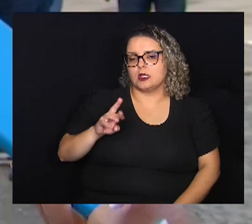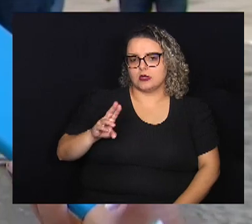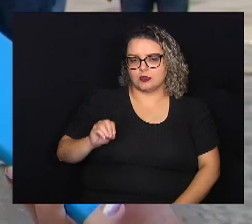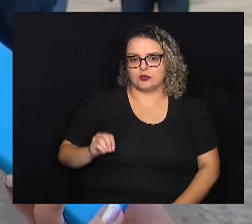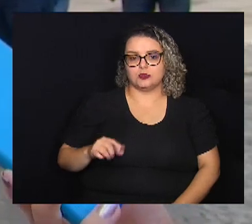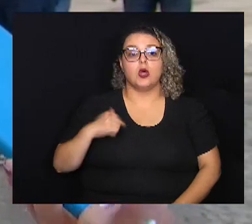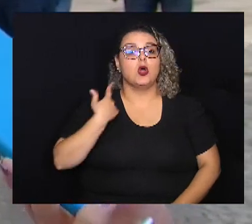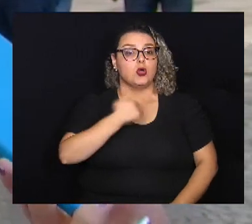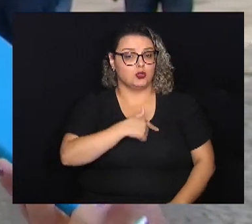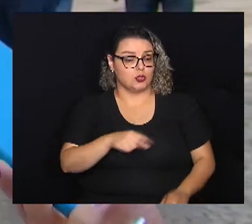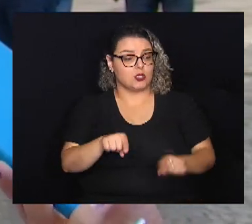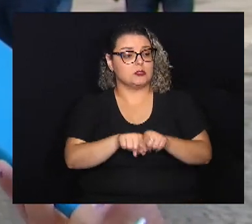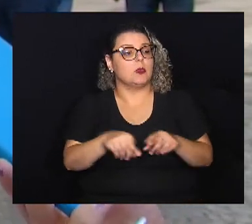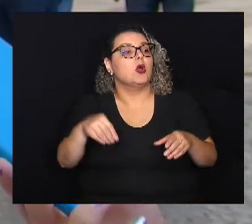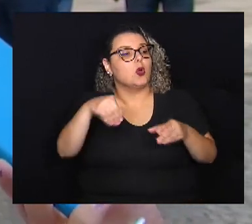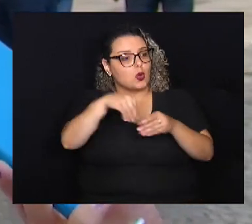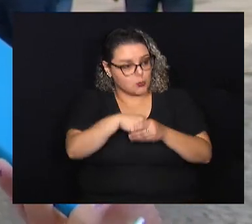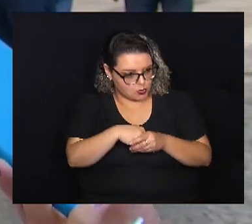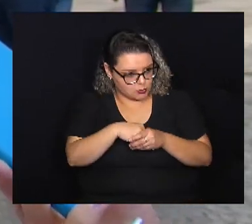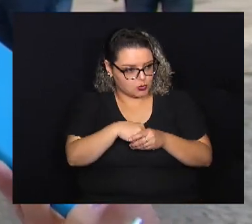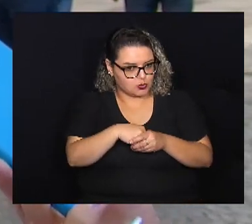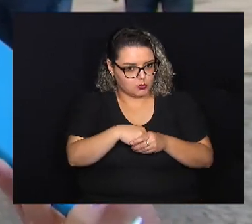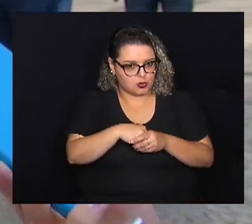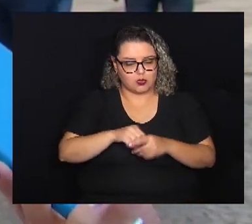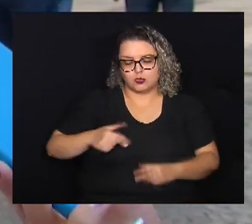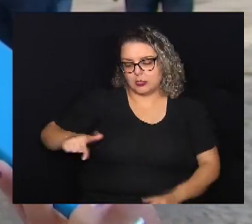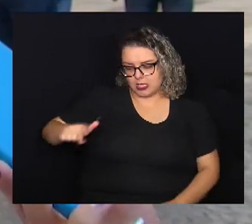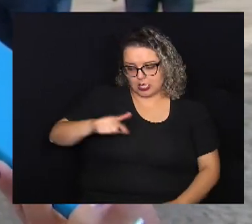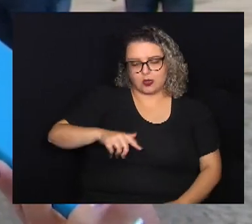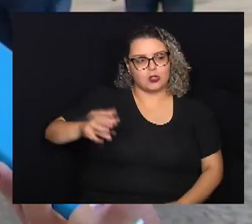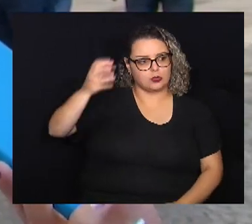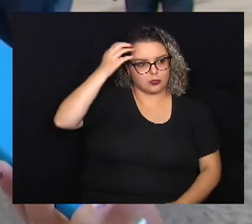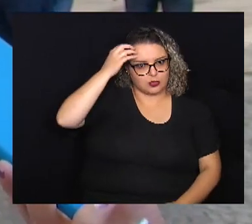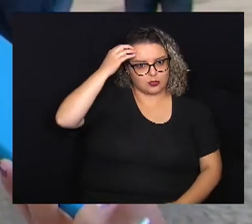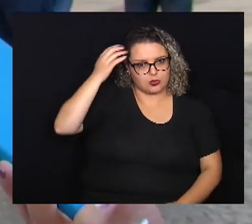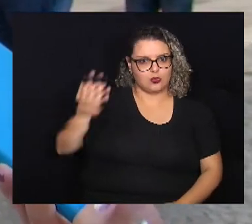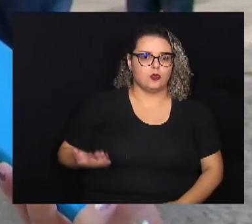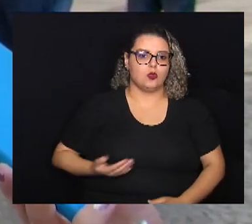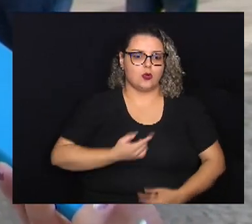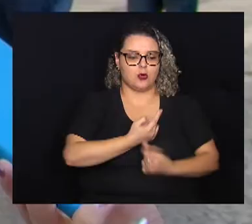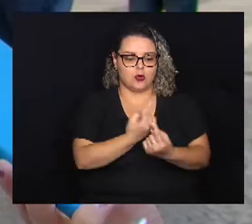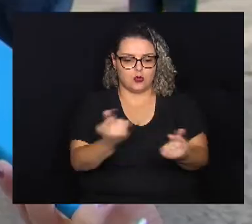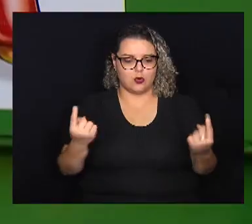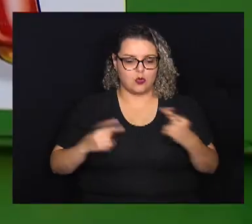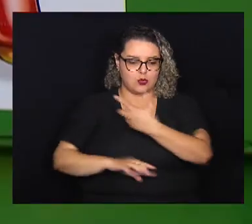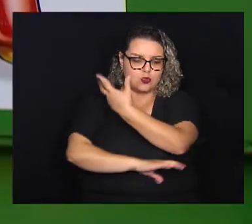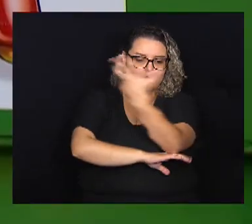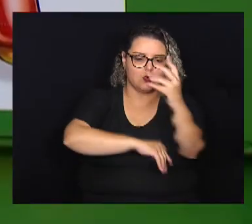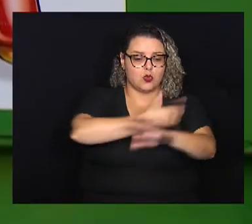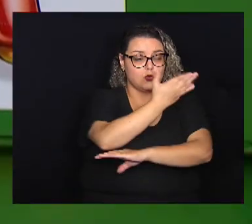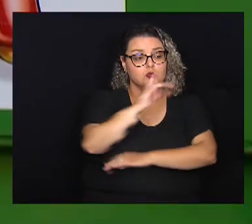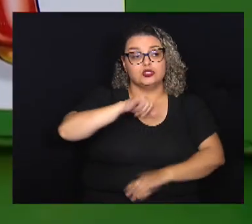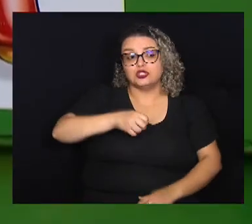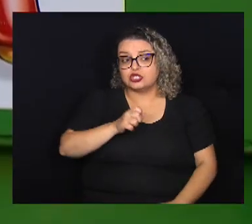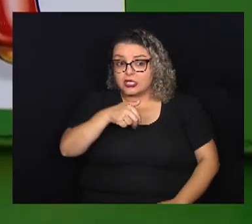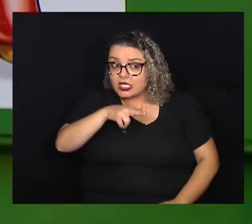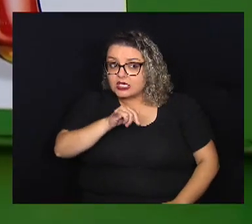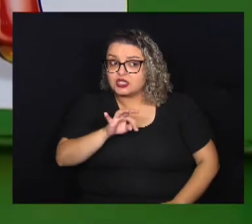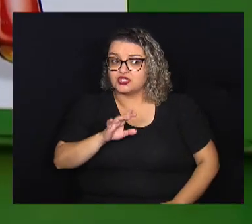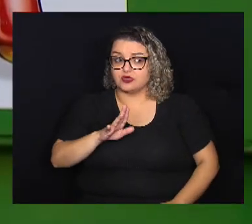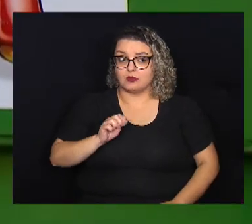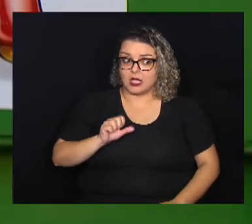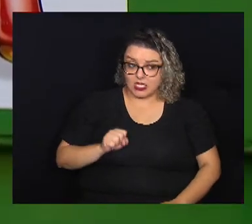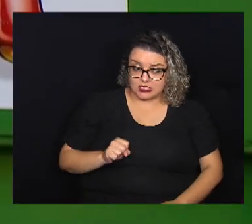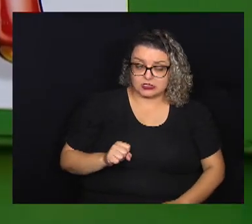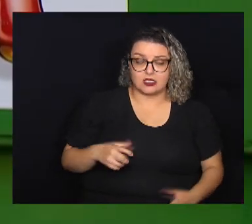também no Parque Portugal, Lagoa do Taquarau, Bosque do Jequitibás. O objetivo, inicialmente,